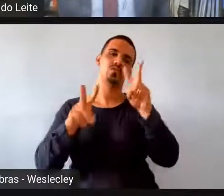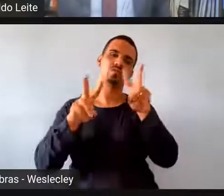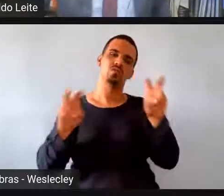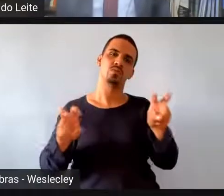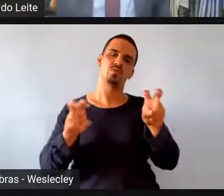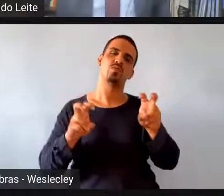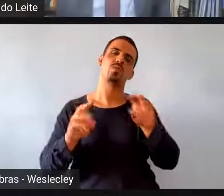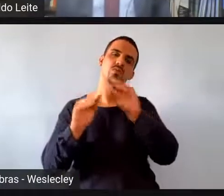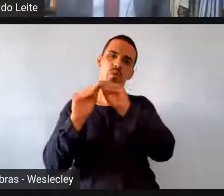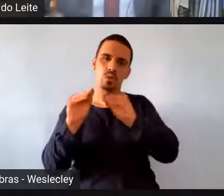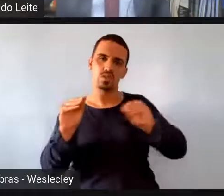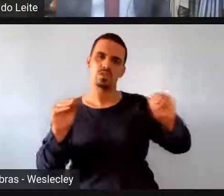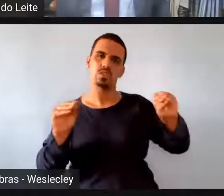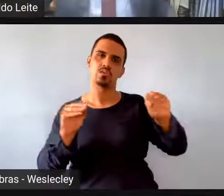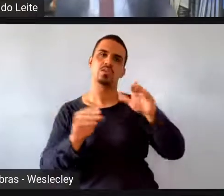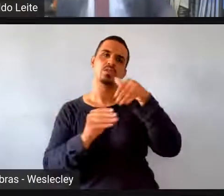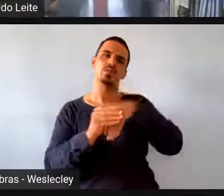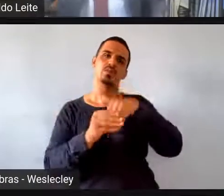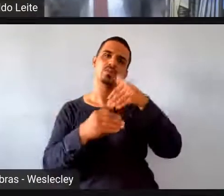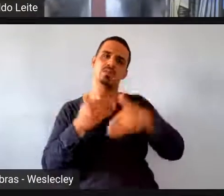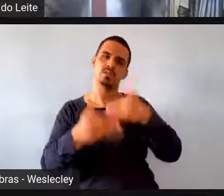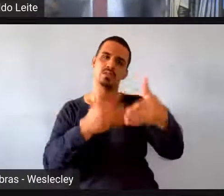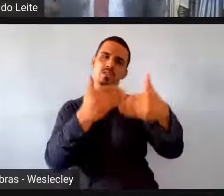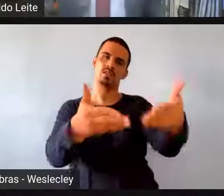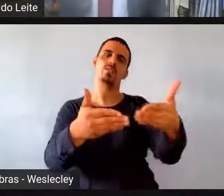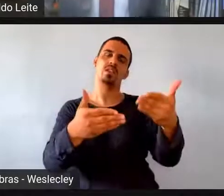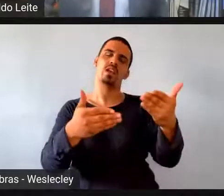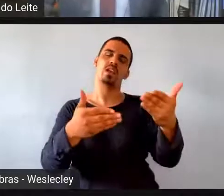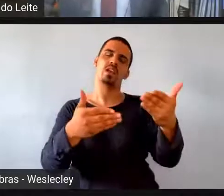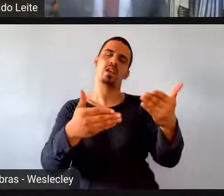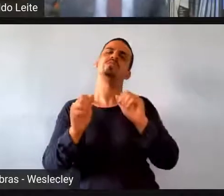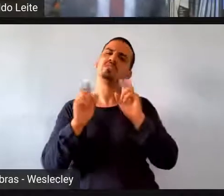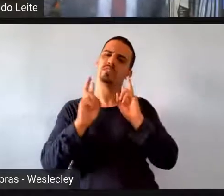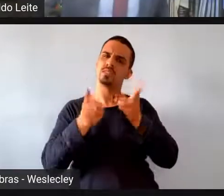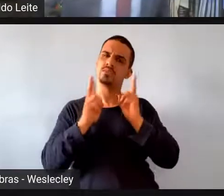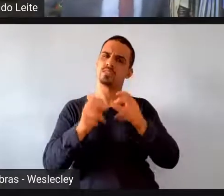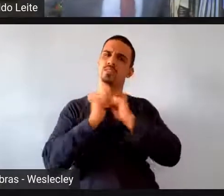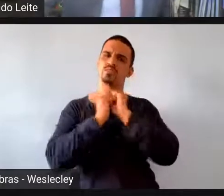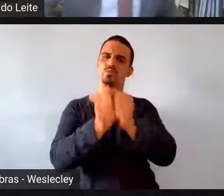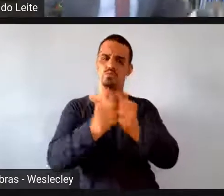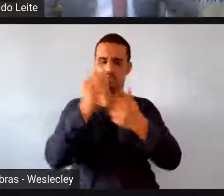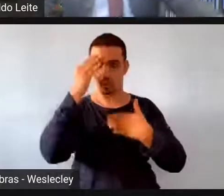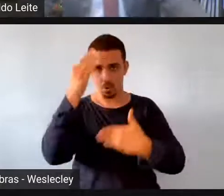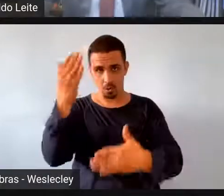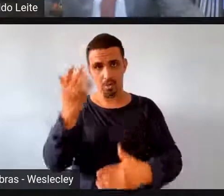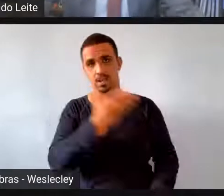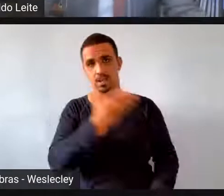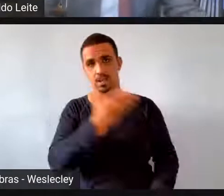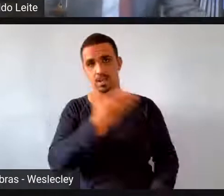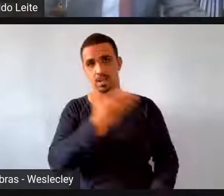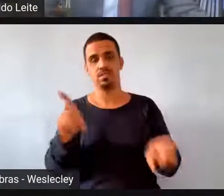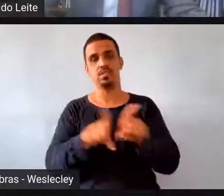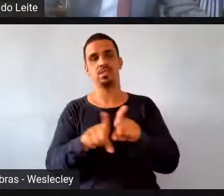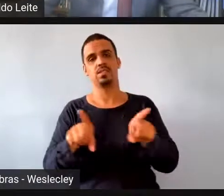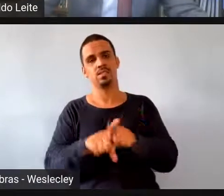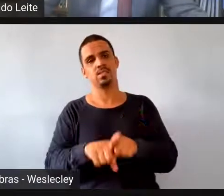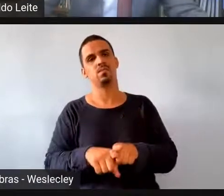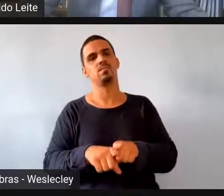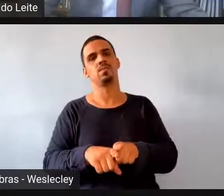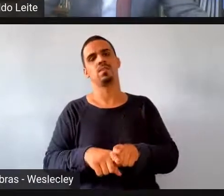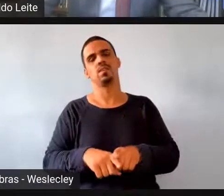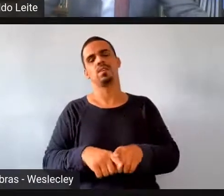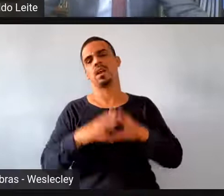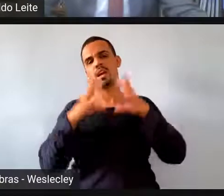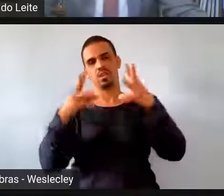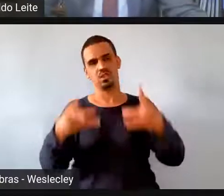do processo eleitoral e estiveram conosco ao longo desses 9 encontros. Muito obrigado, sobretudo ao Henrique Ludfrain, à